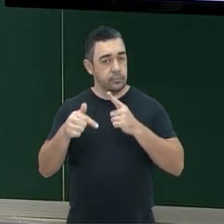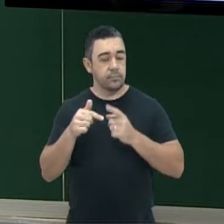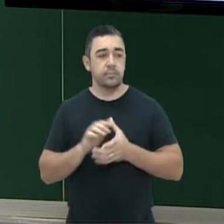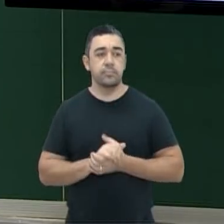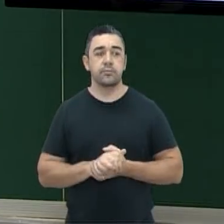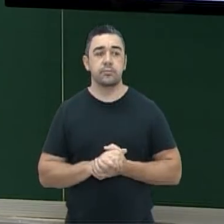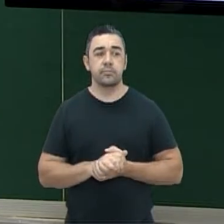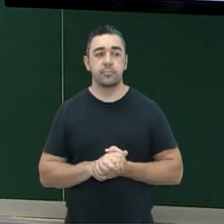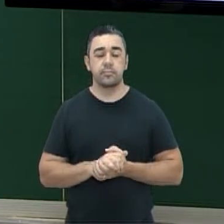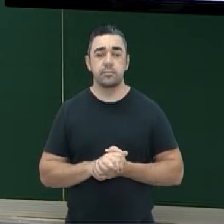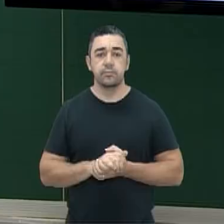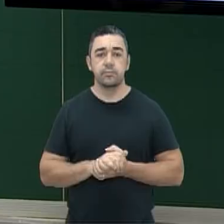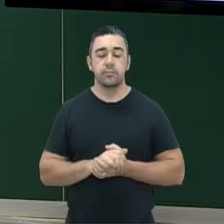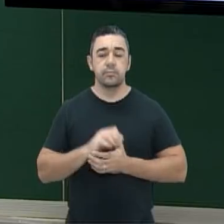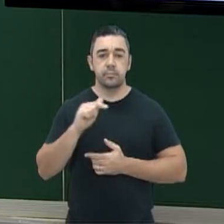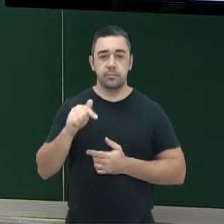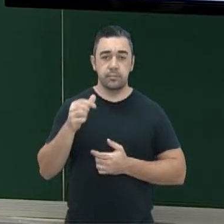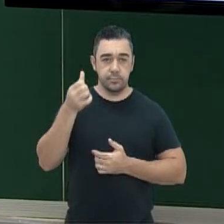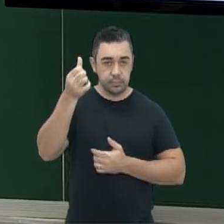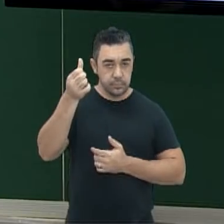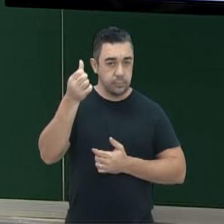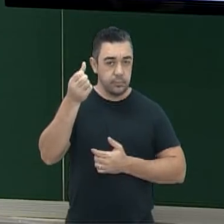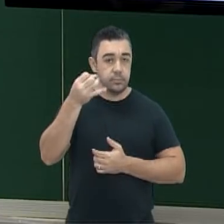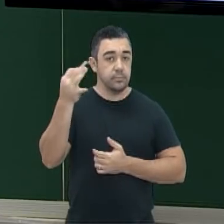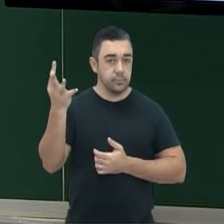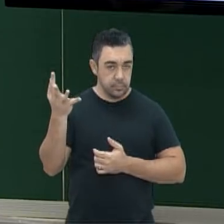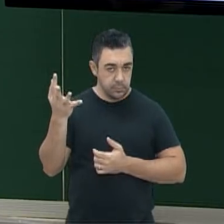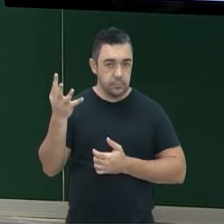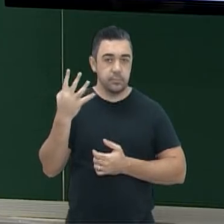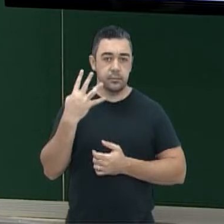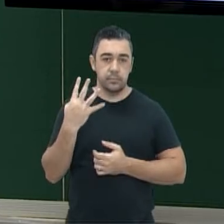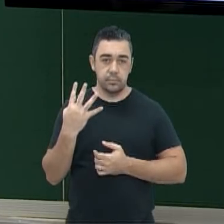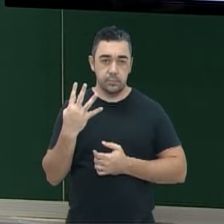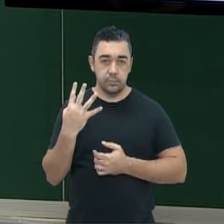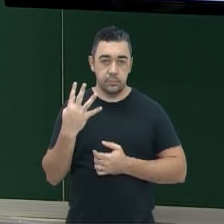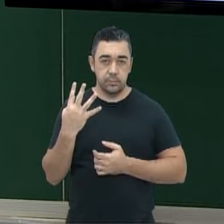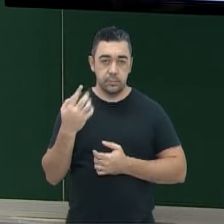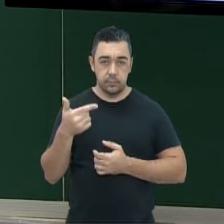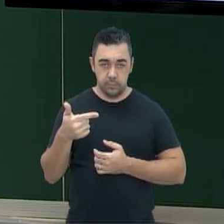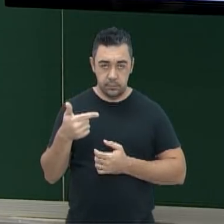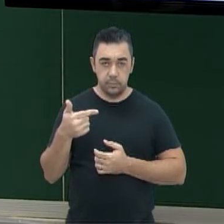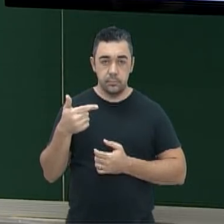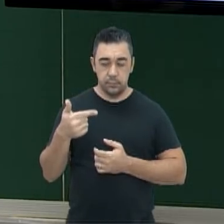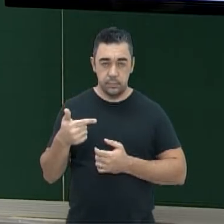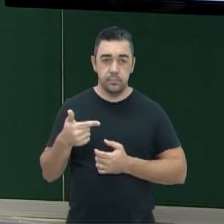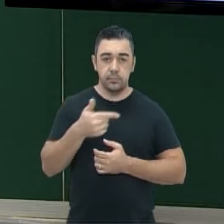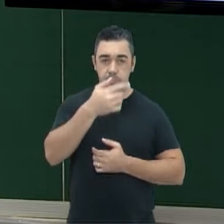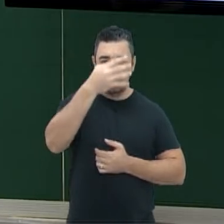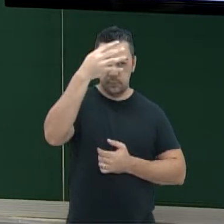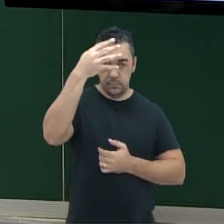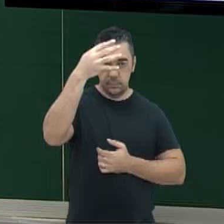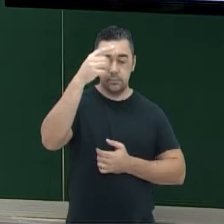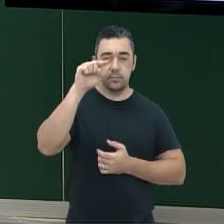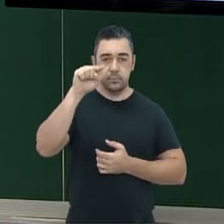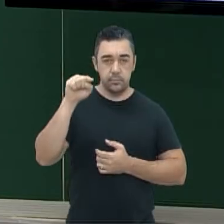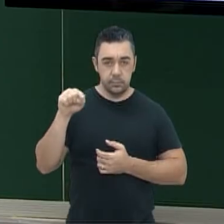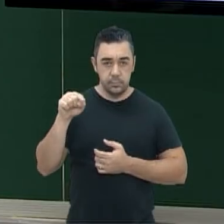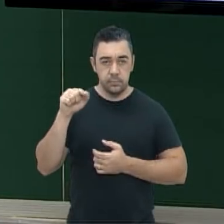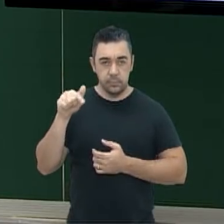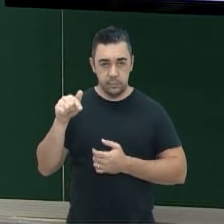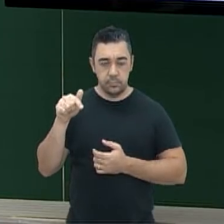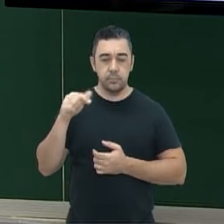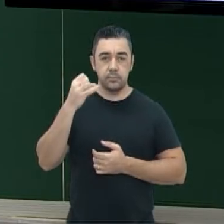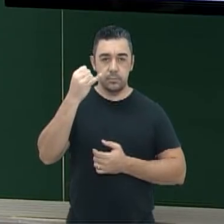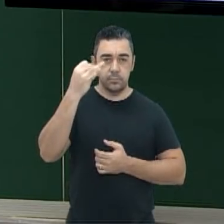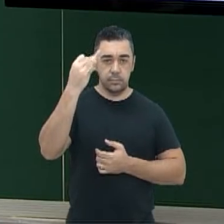7. 7 vezes 6 vai dar 42. 7 vezes 1, 7, com